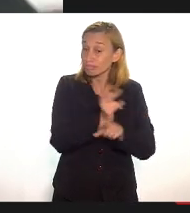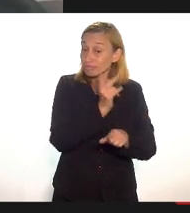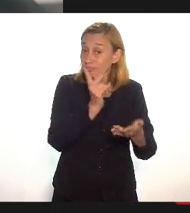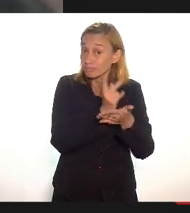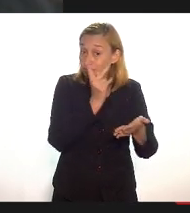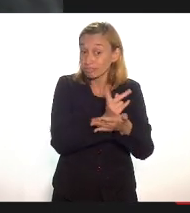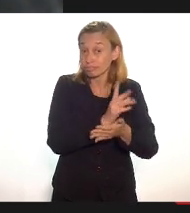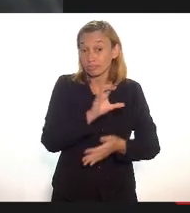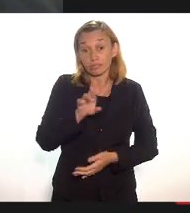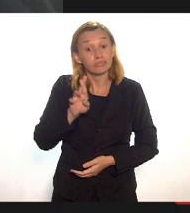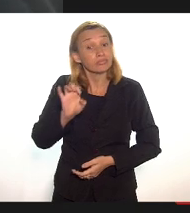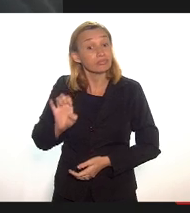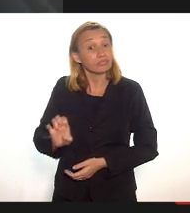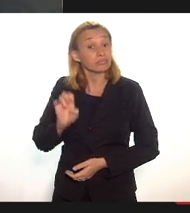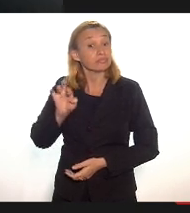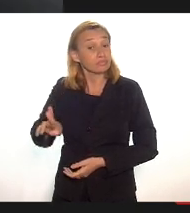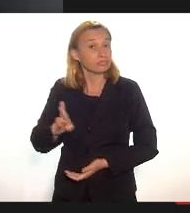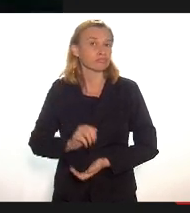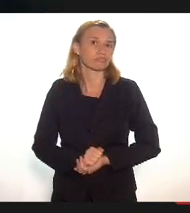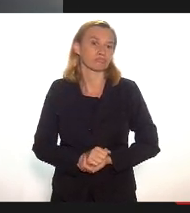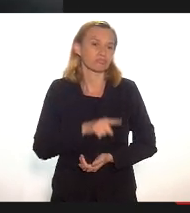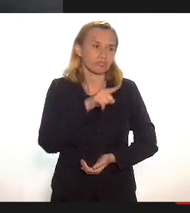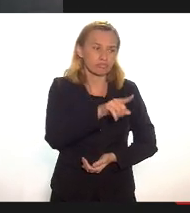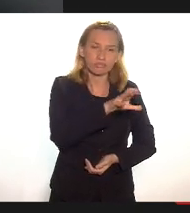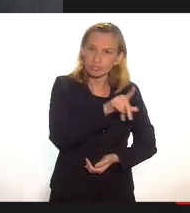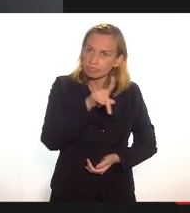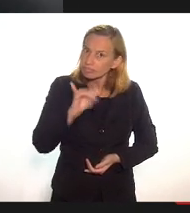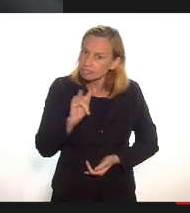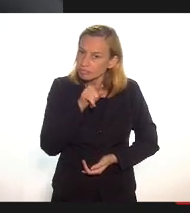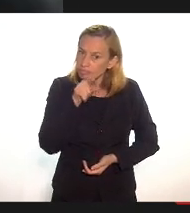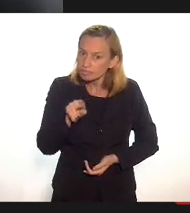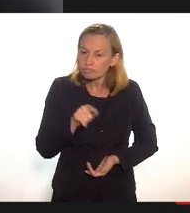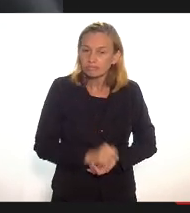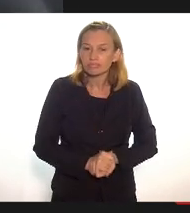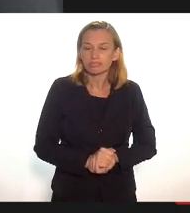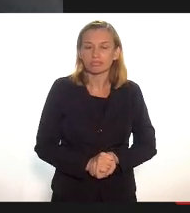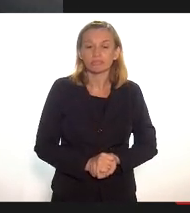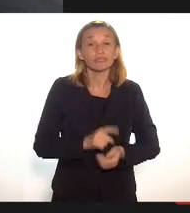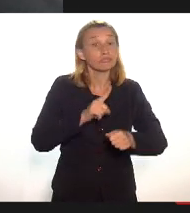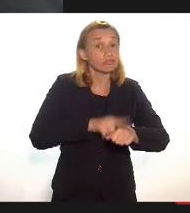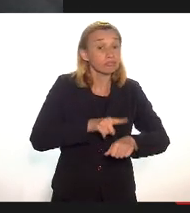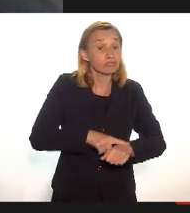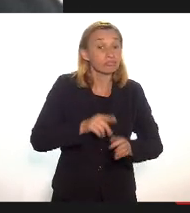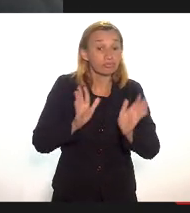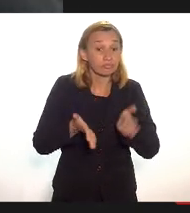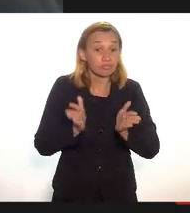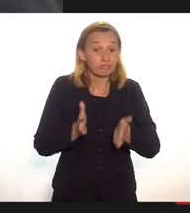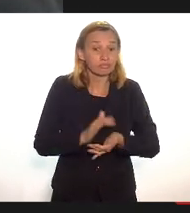com a Rede Dor. Aquela CPI, pelo menos nesse momento,